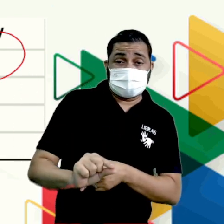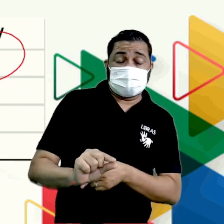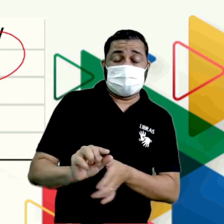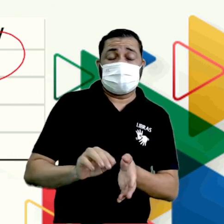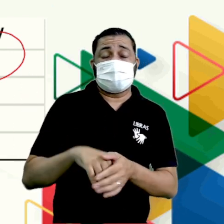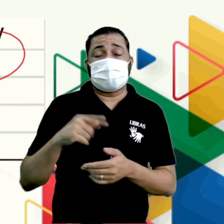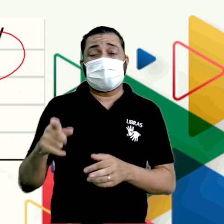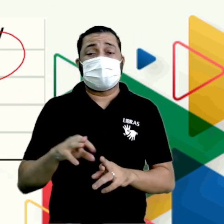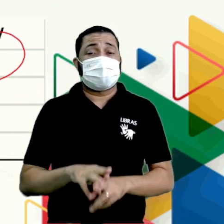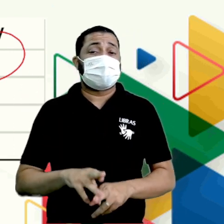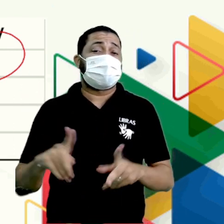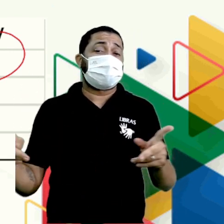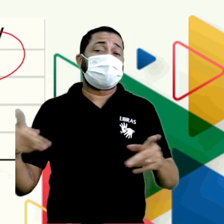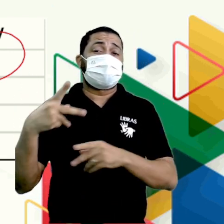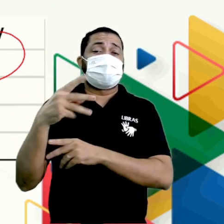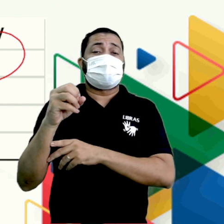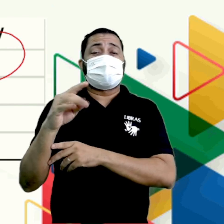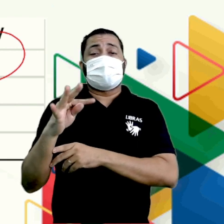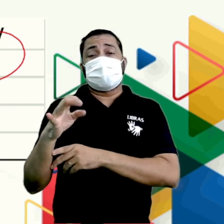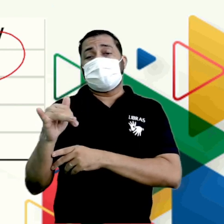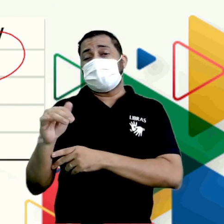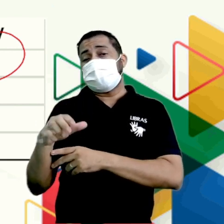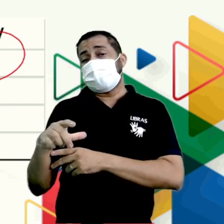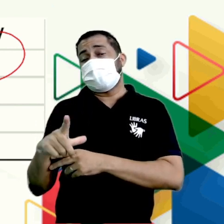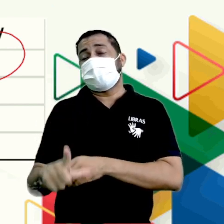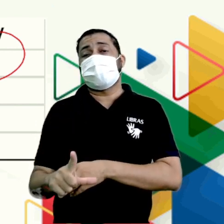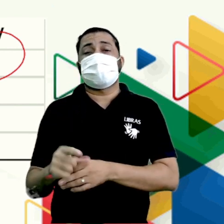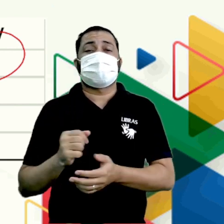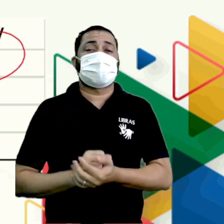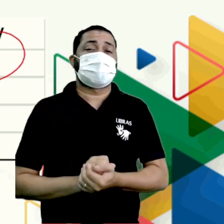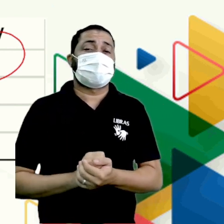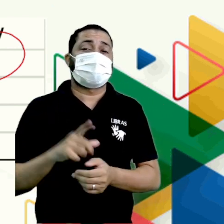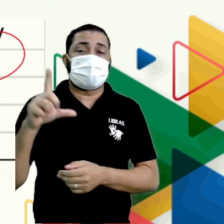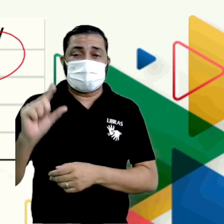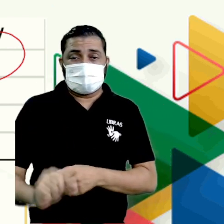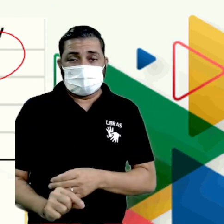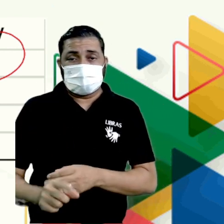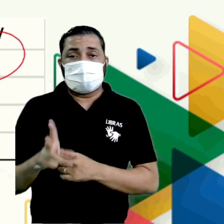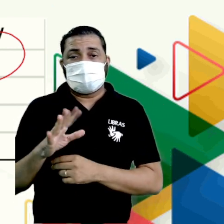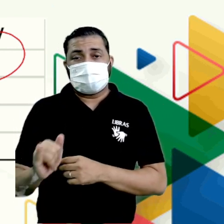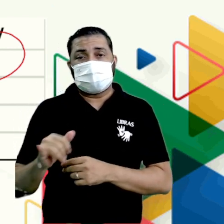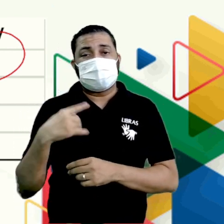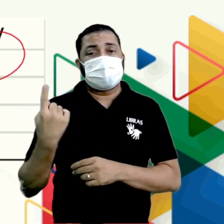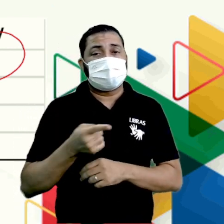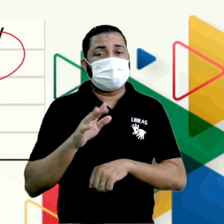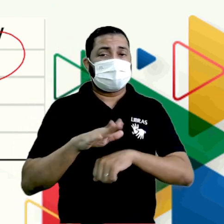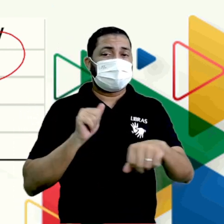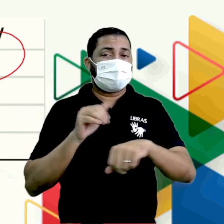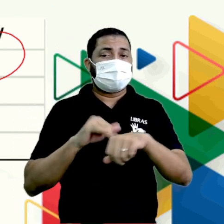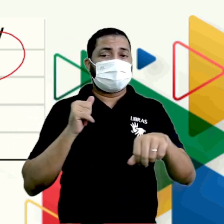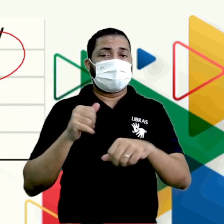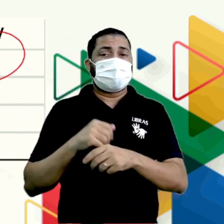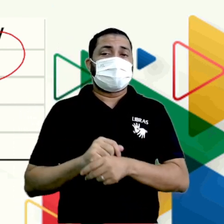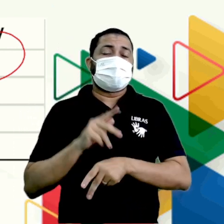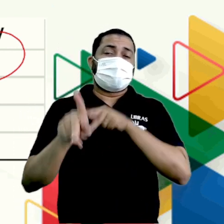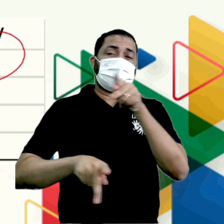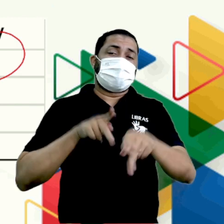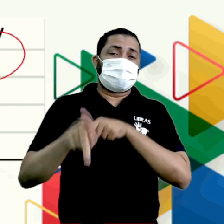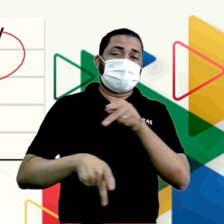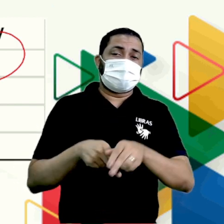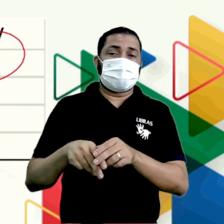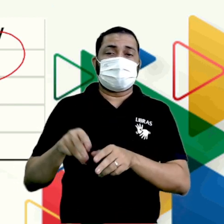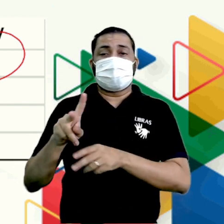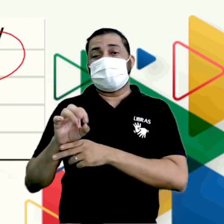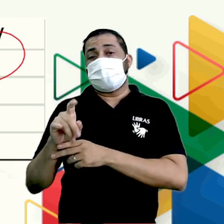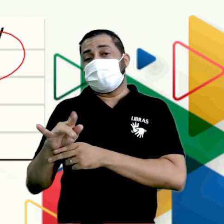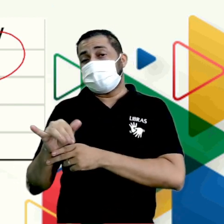essa diferença de potencial, diferença desses potenciais de redução, vai ser o que nós vamos chamar popularmente de